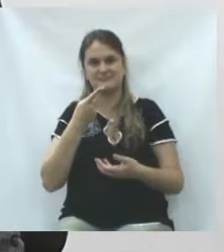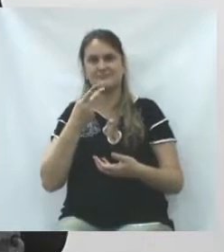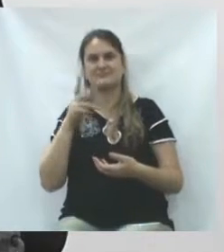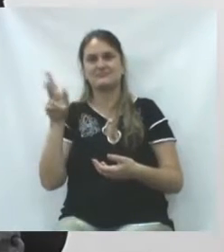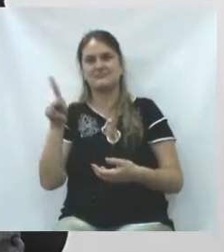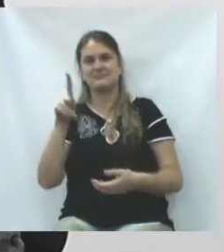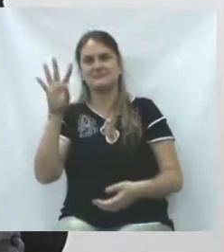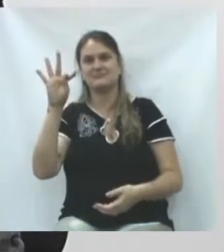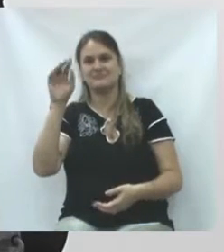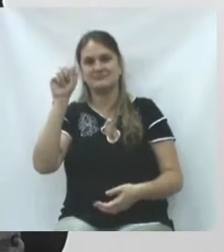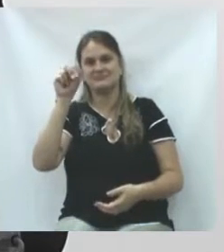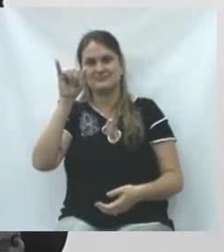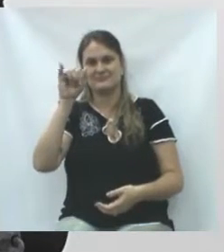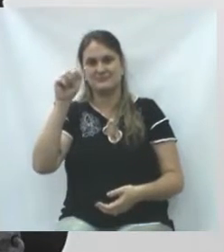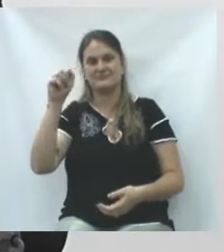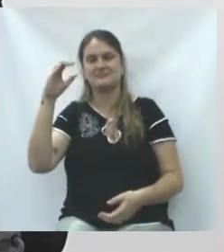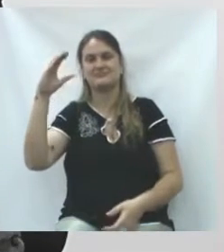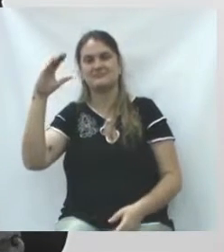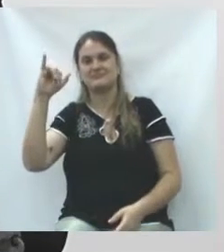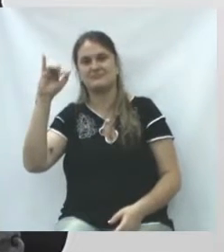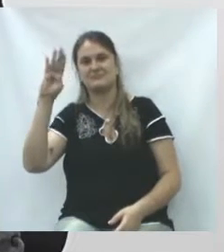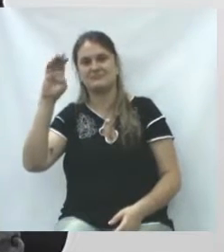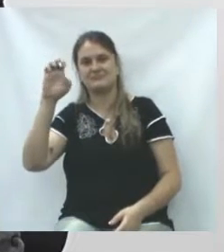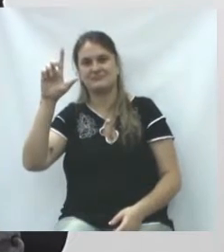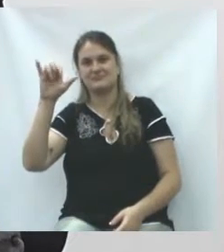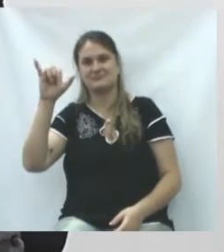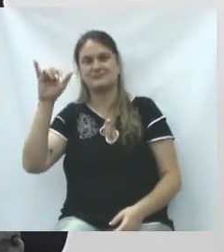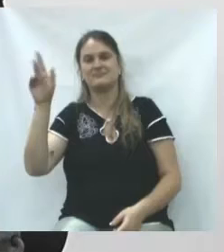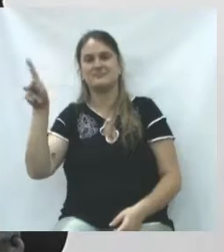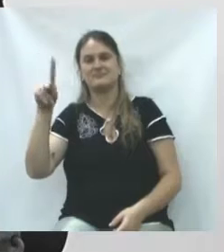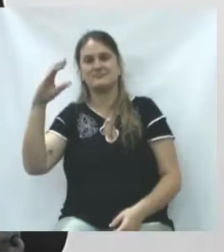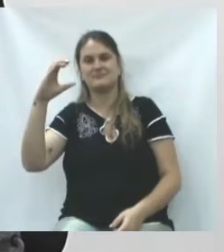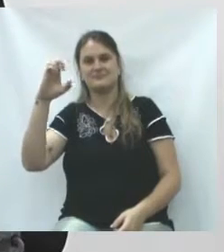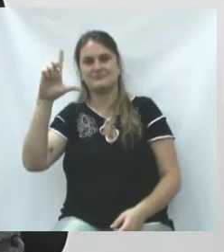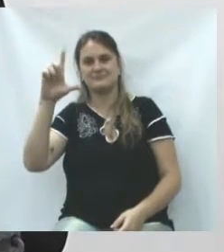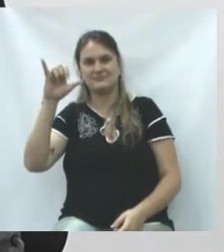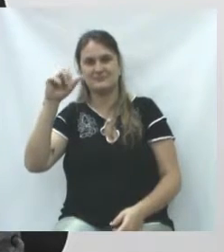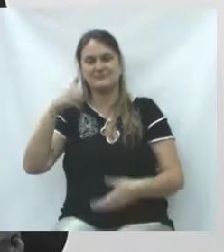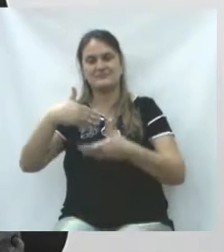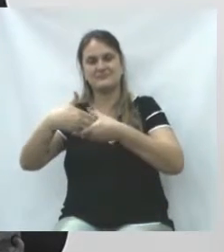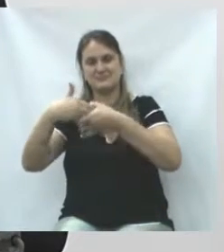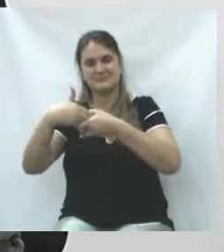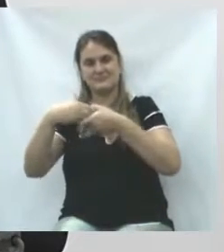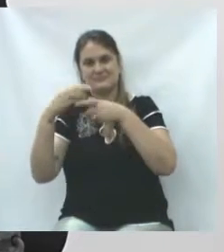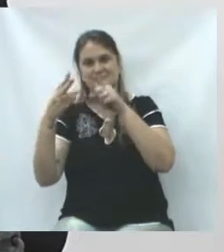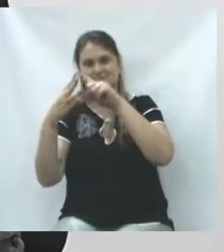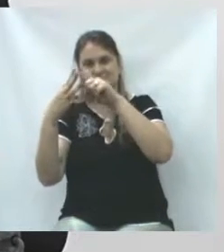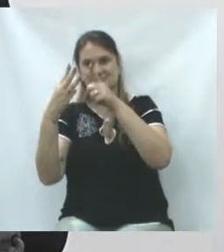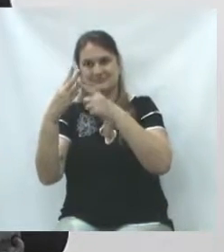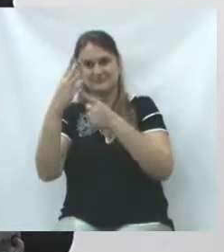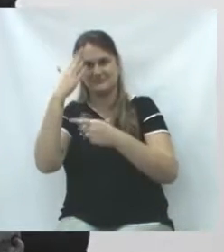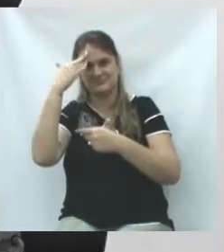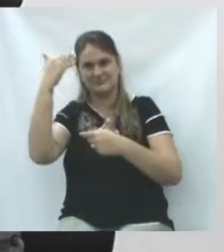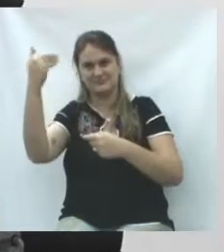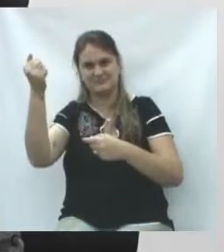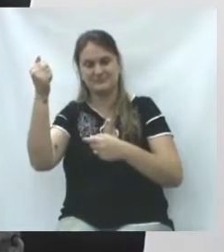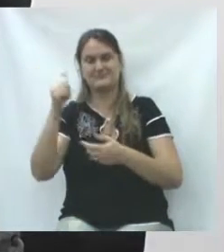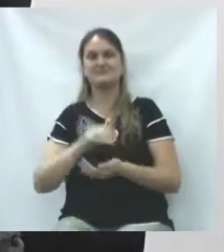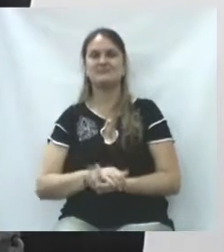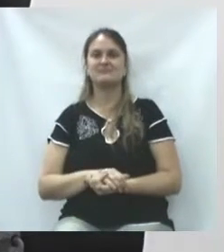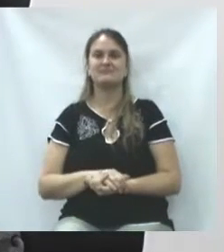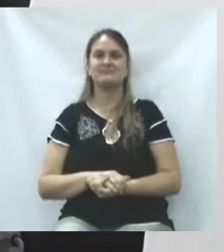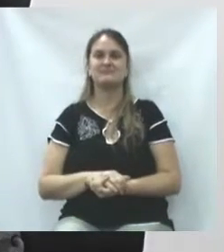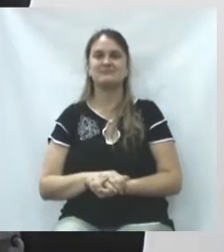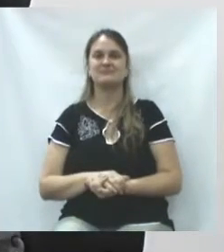para a Cibele, para a Celina, parabéns para vocês, para aquela que está quase encerrando